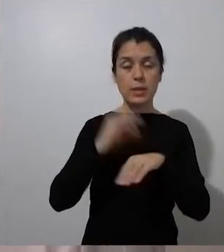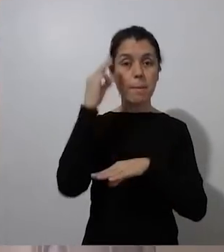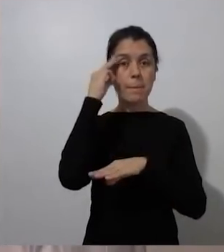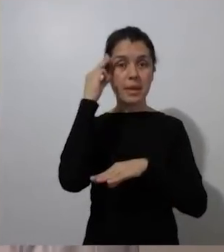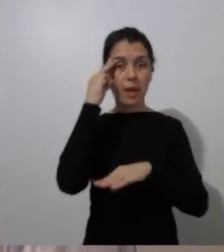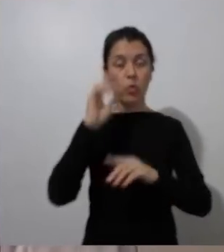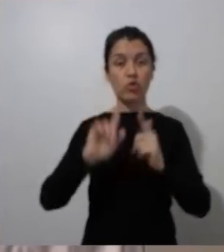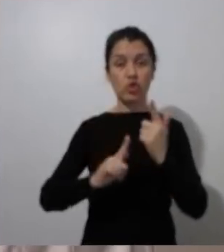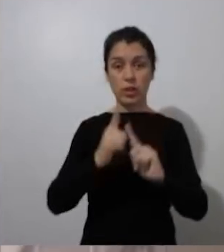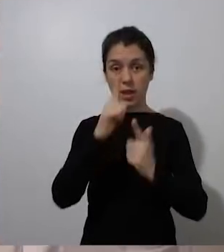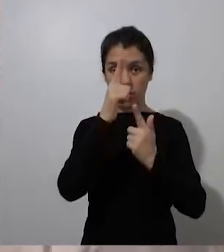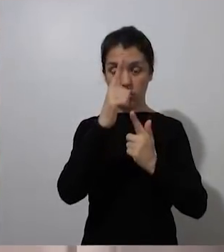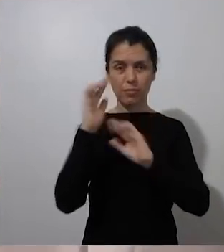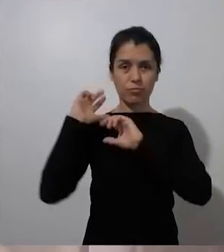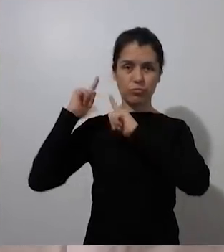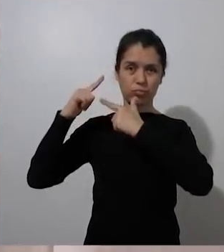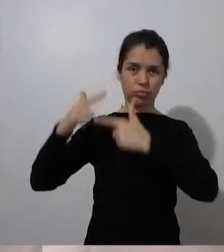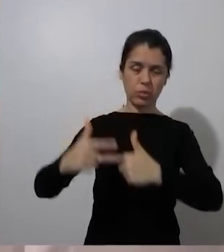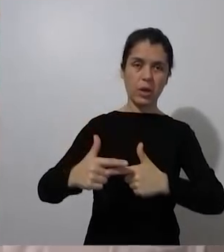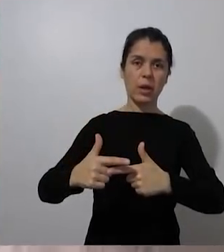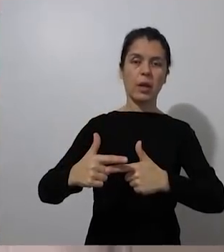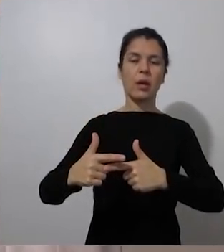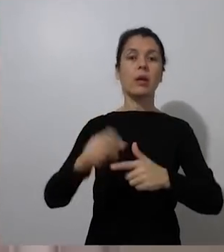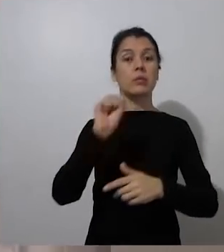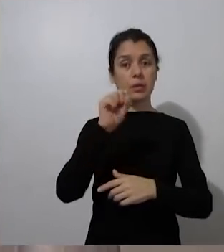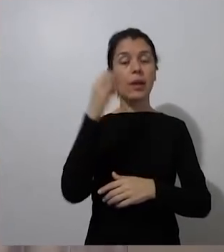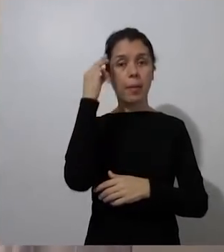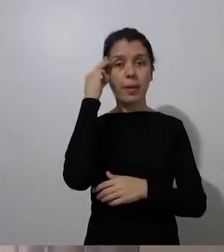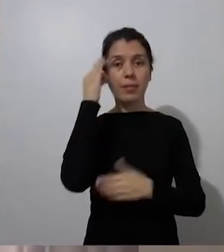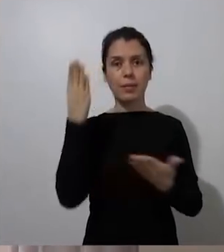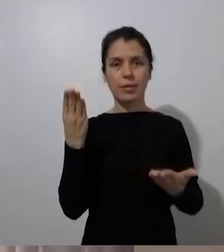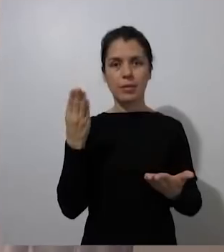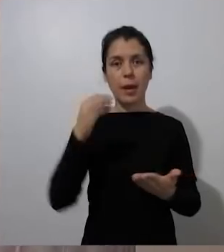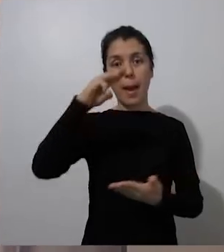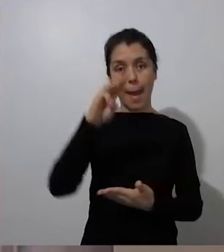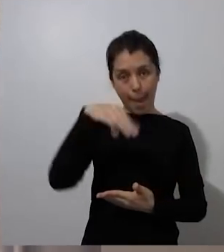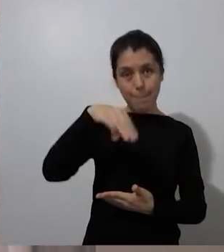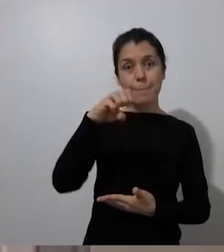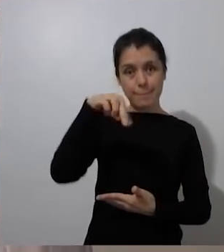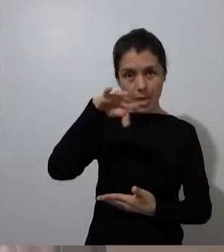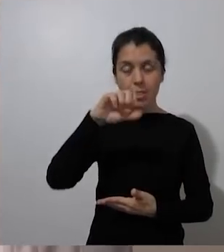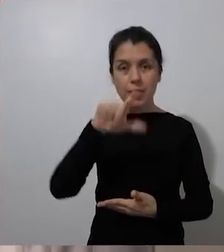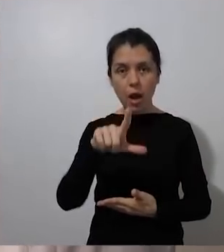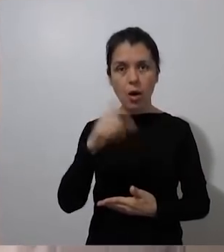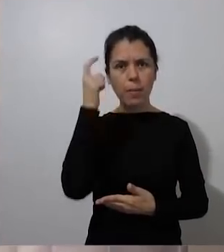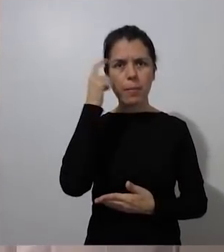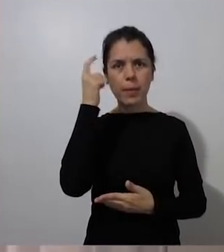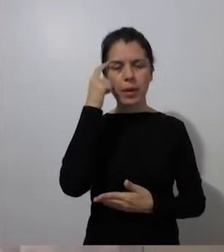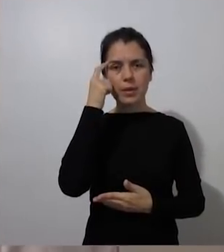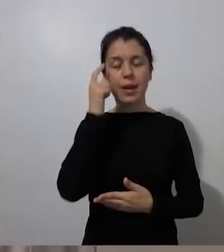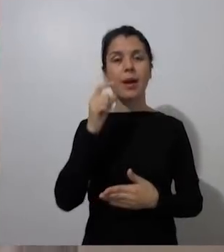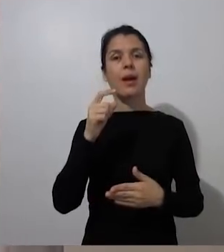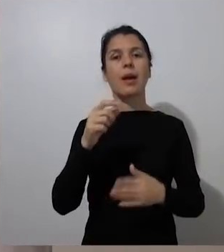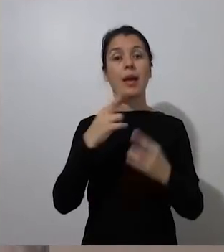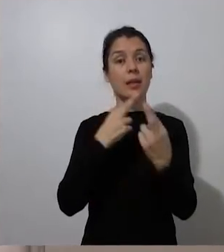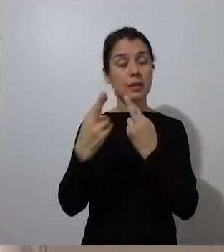uma doença mental, genética e hereditária. Professor, a depressão é uma doença mental? É óbvio, é da mente ou é da coxa? É mental, porque a gente pensa que doença mental é